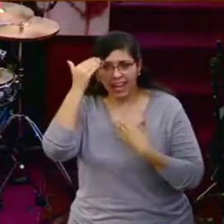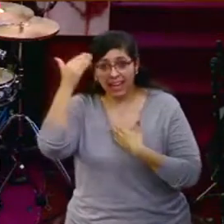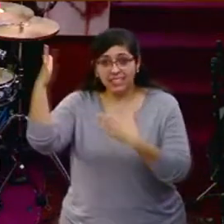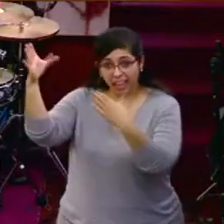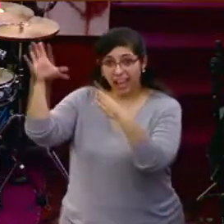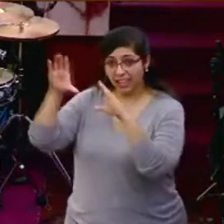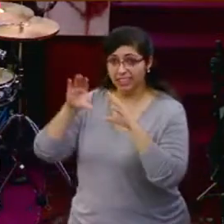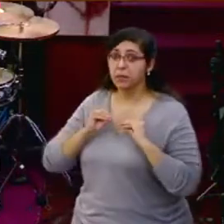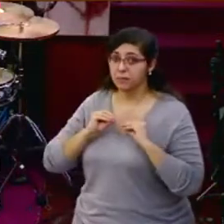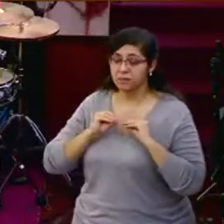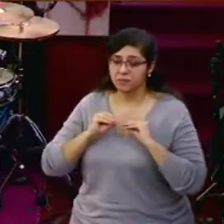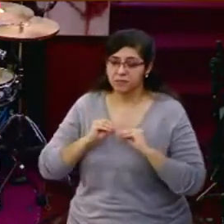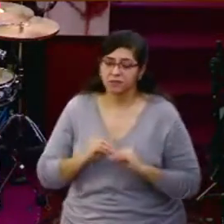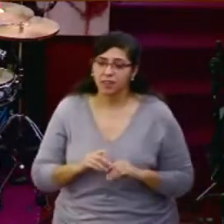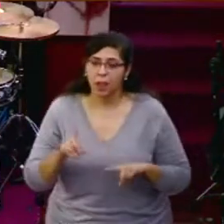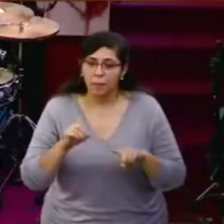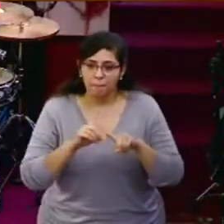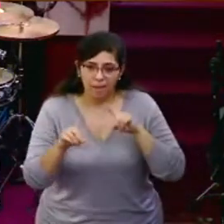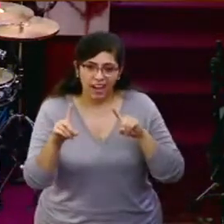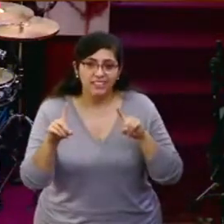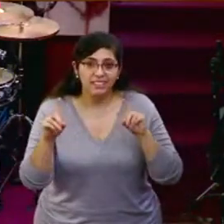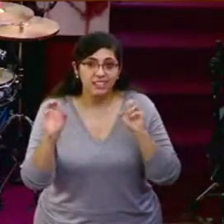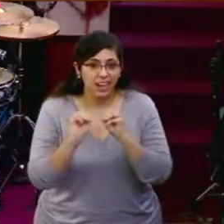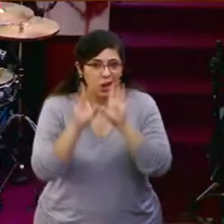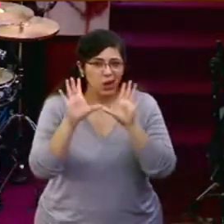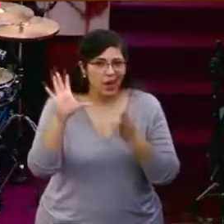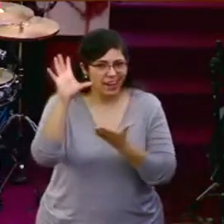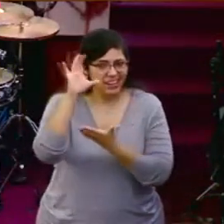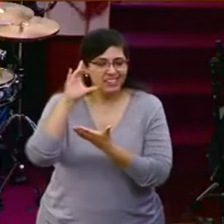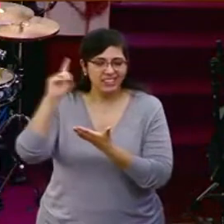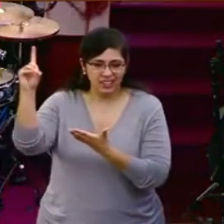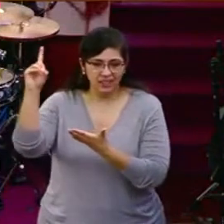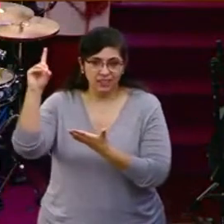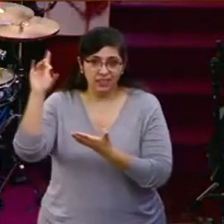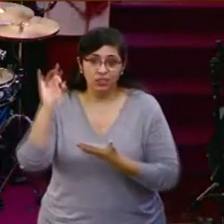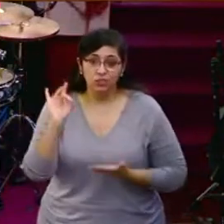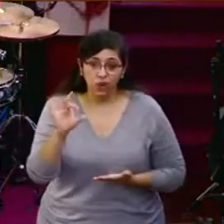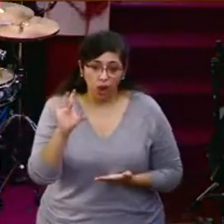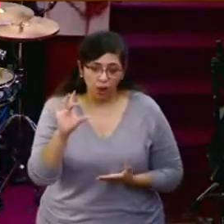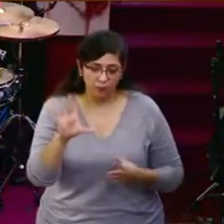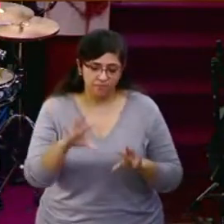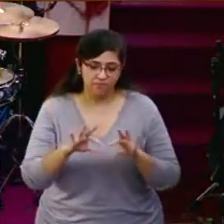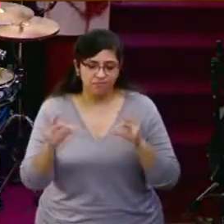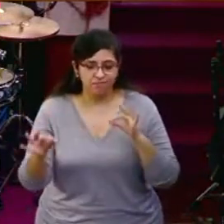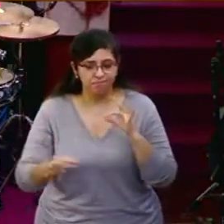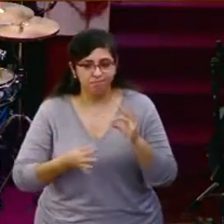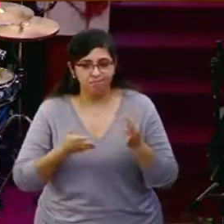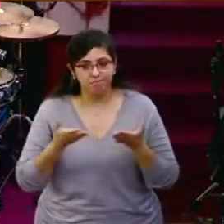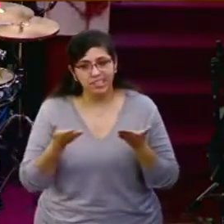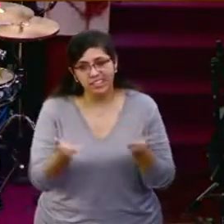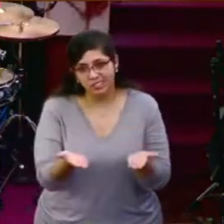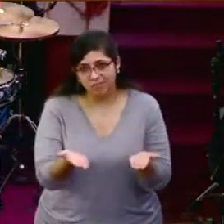está me dando mas toda a glória a deus é por causa do presente e